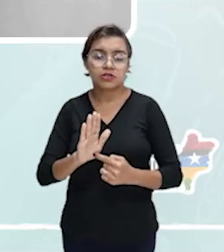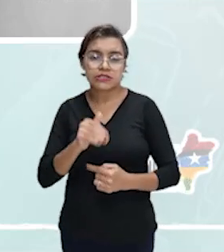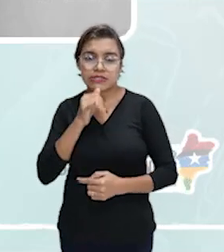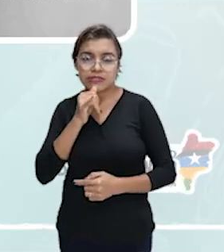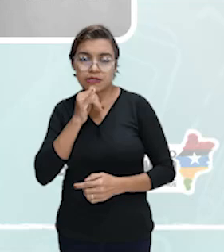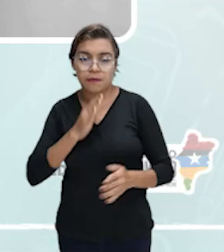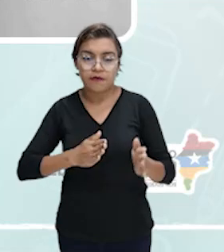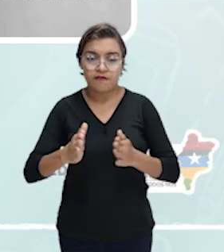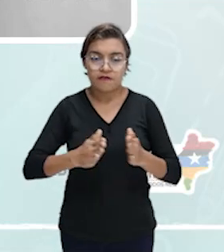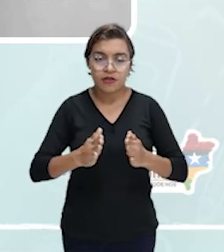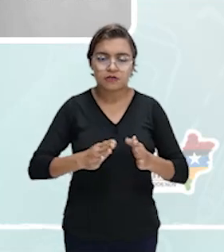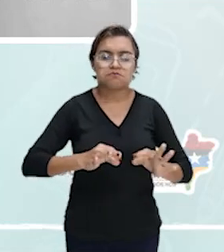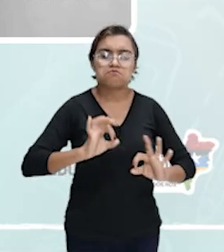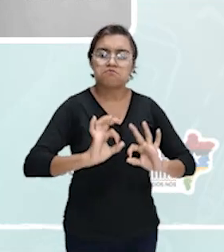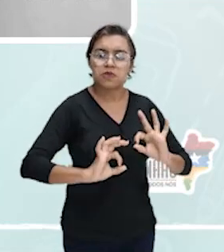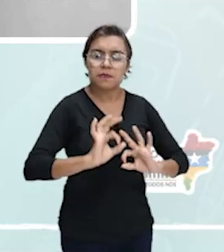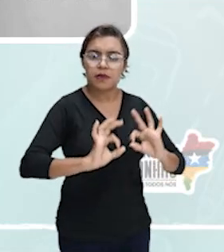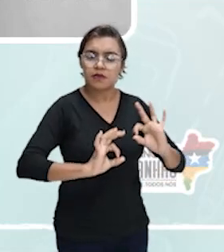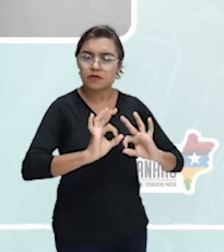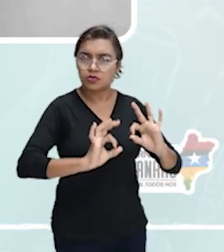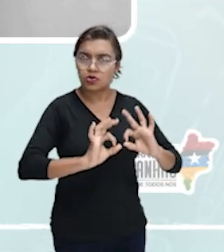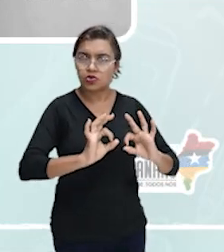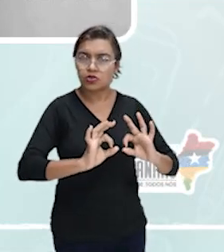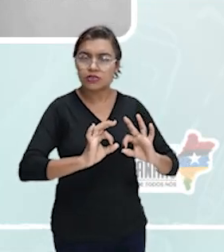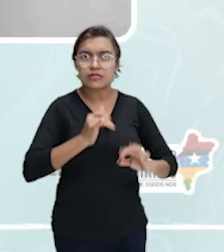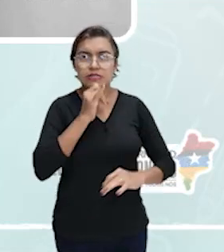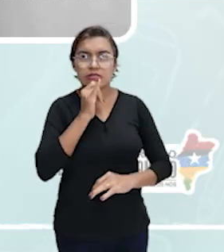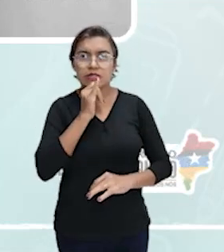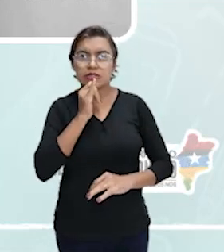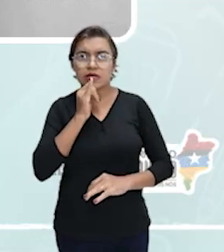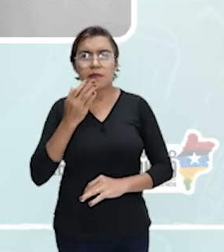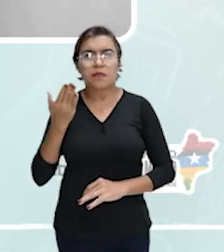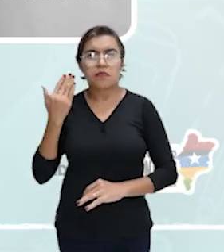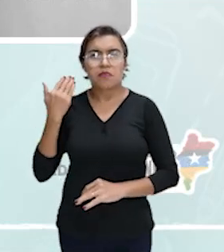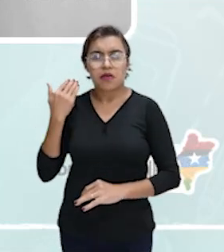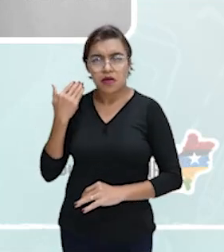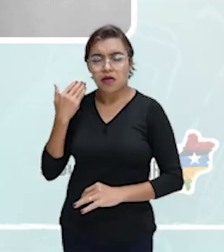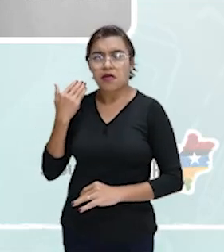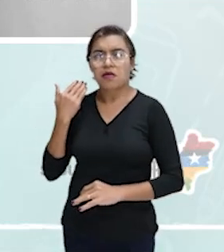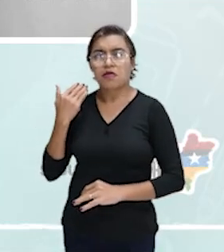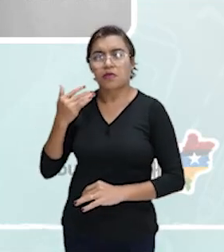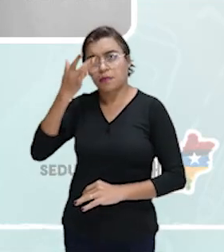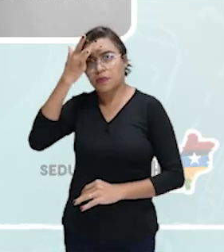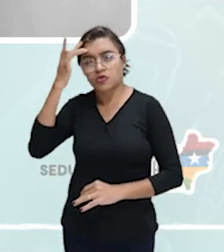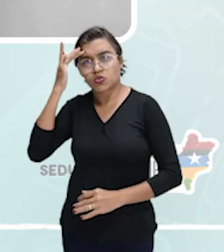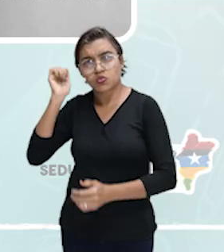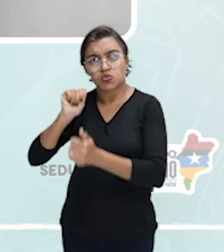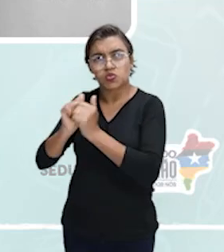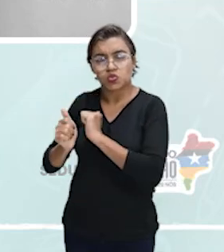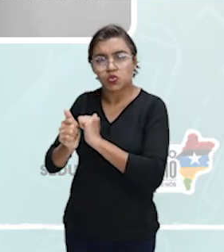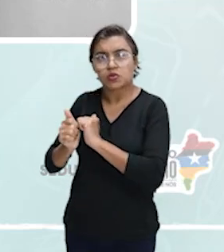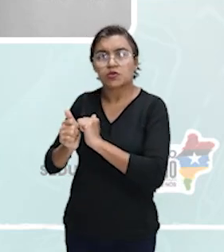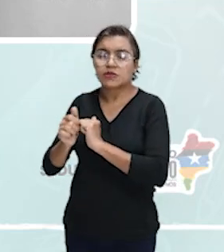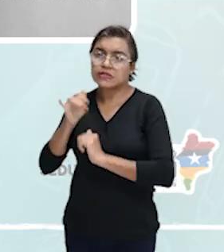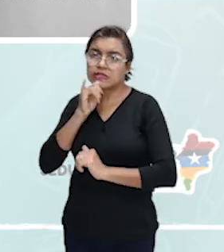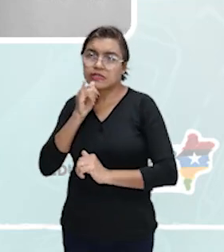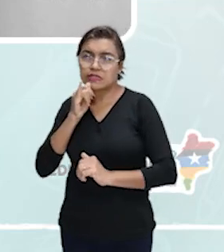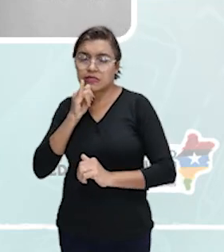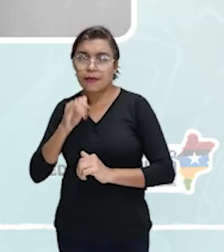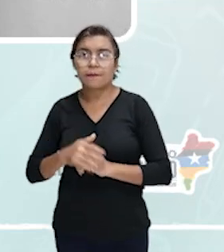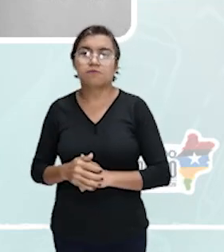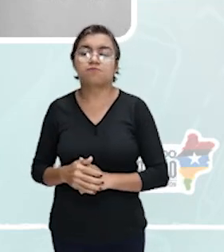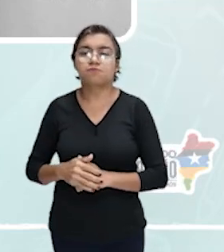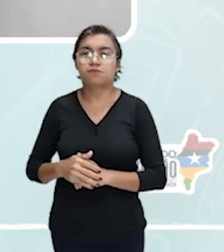fase preparatória. Eu até citei o exemplo daquela pré-temporada de um jogador de futebol. Que ele não trabalha, digamos, de